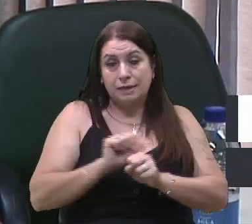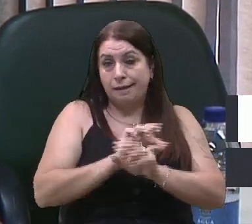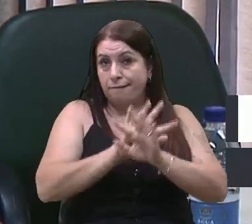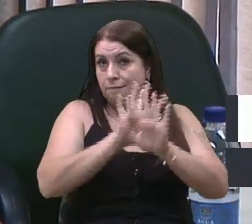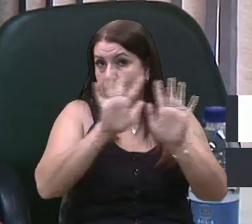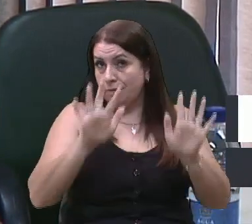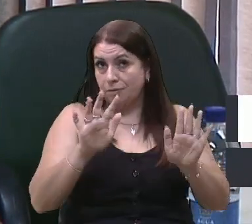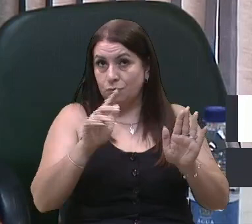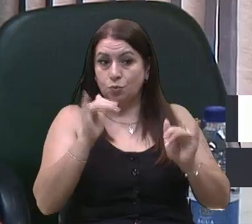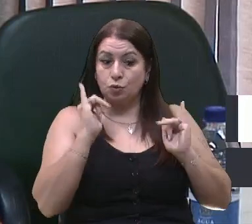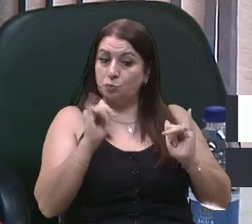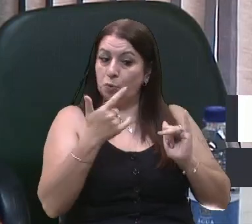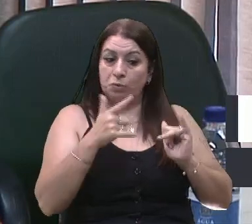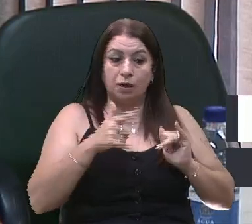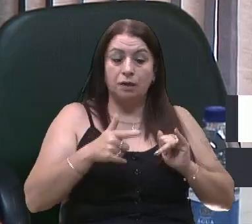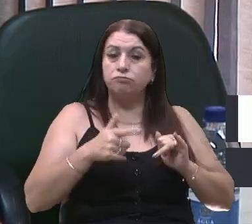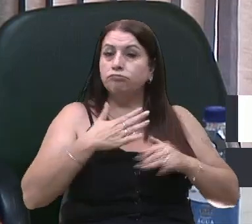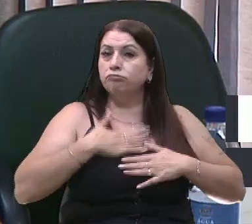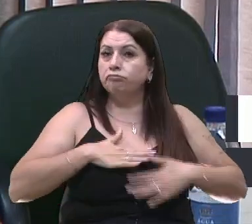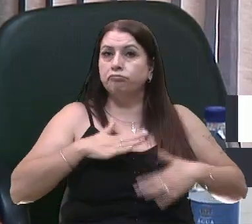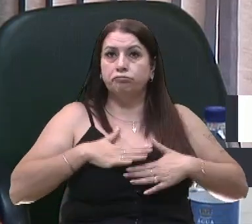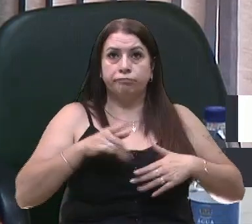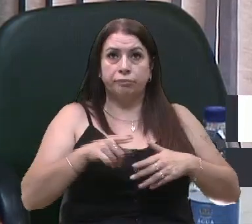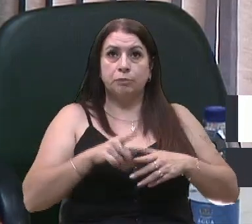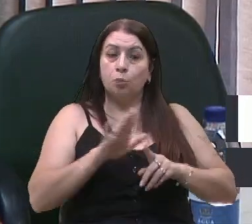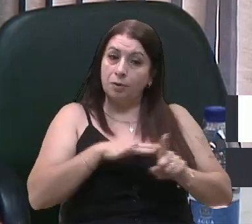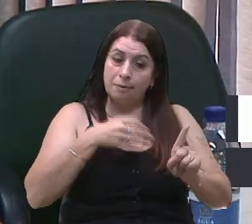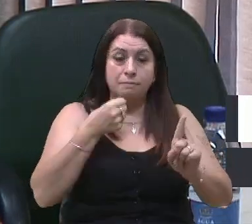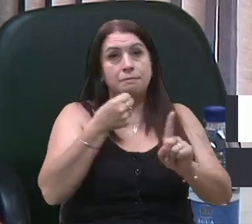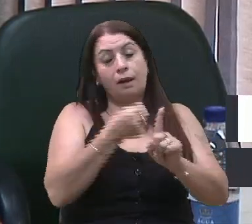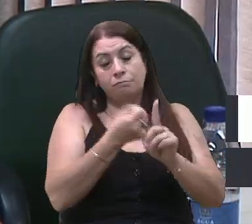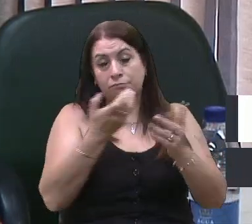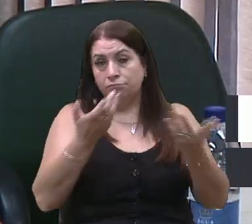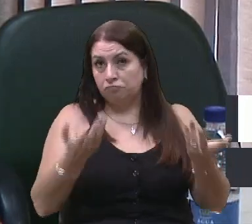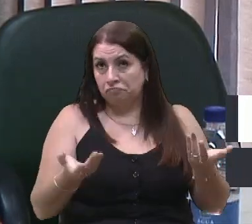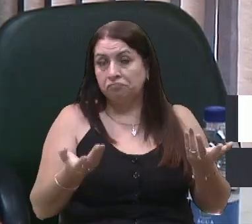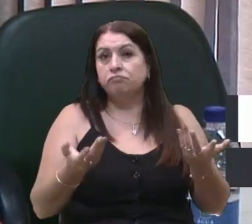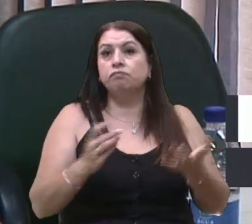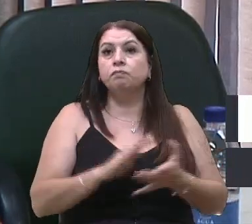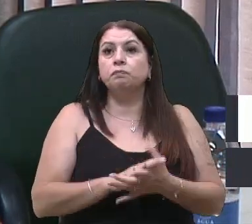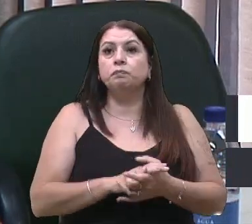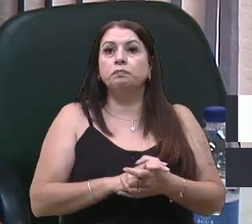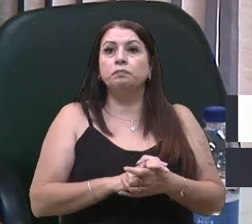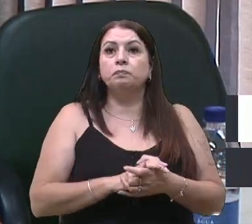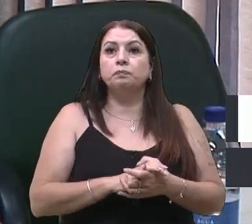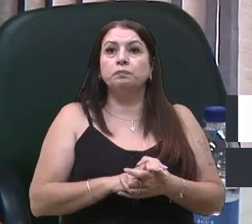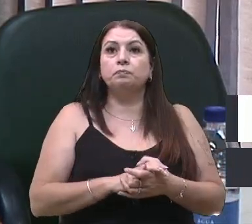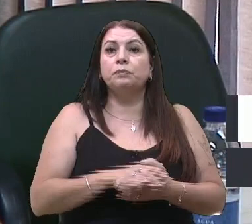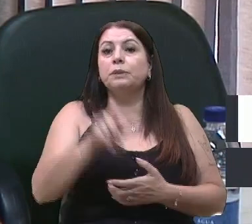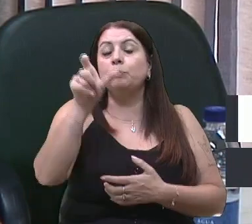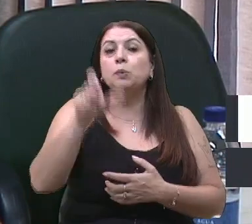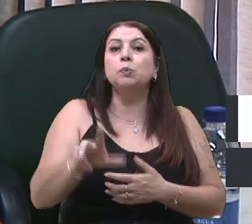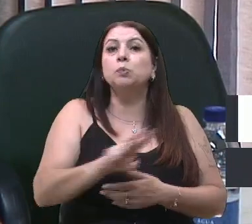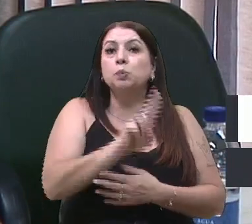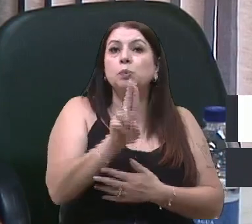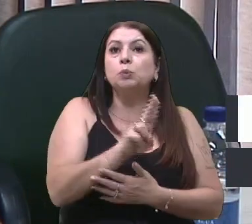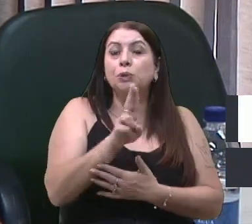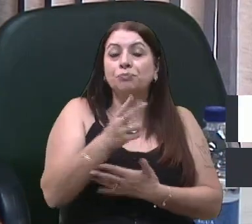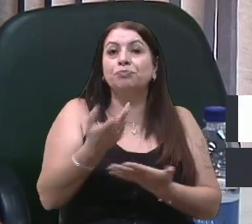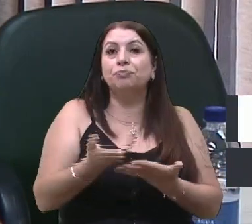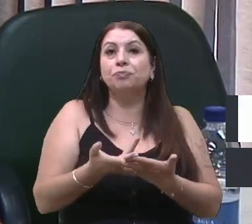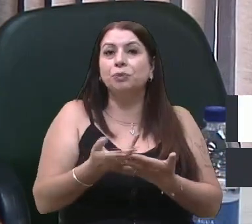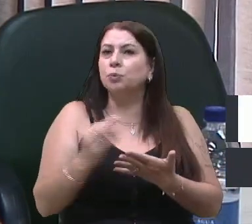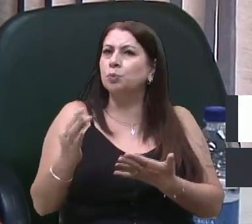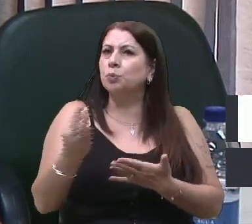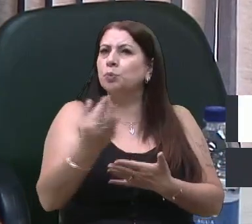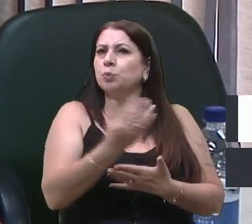a tranquilidade de trafegar, o que acaba impactando, né, em quem se utiliza. E com tudo